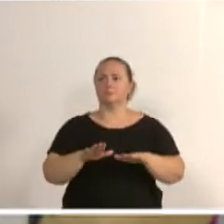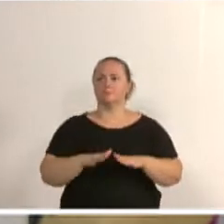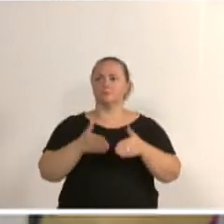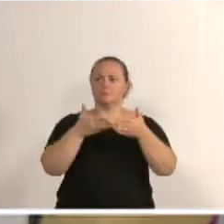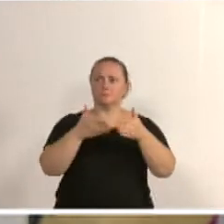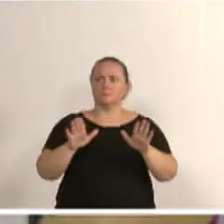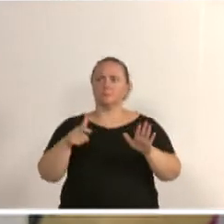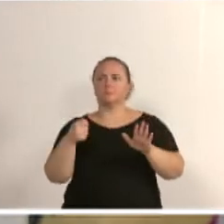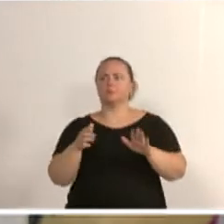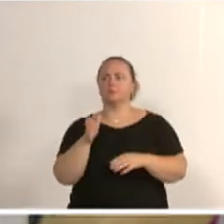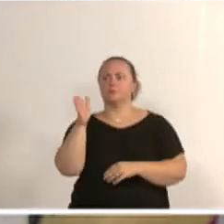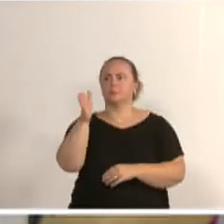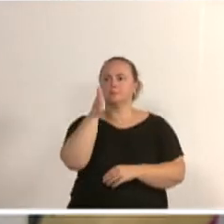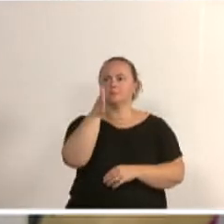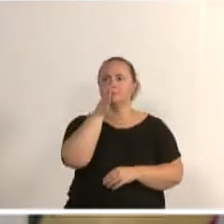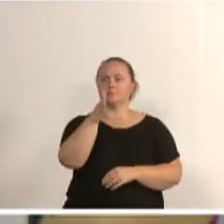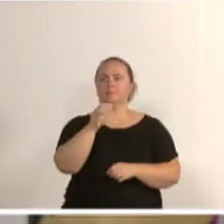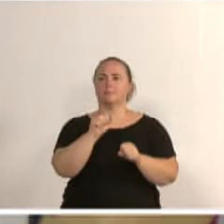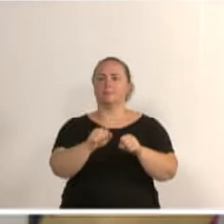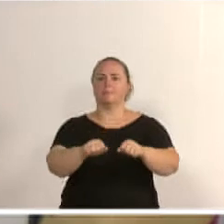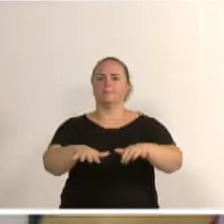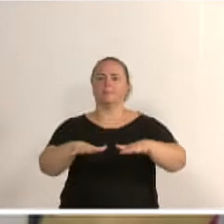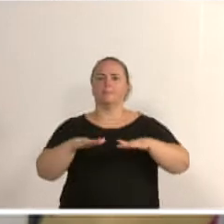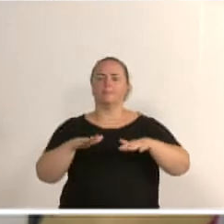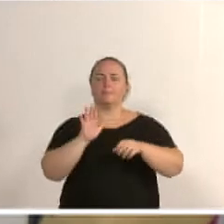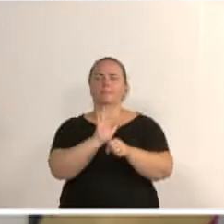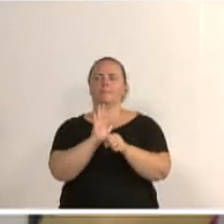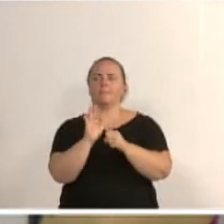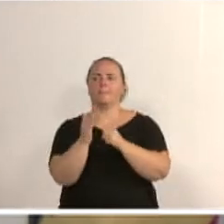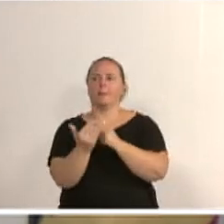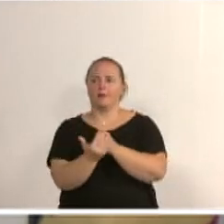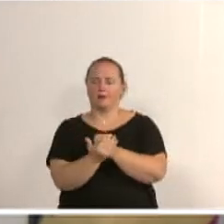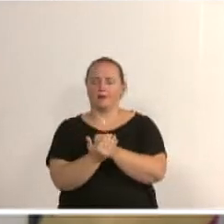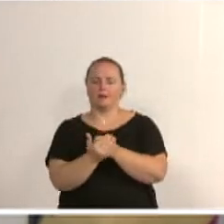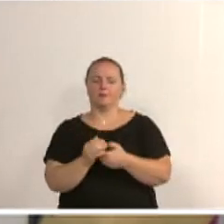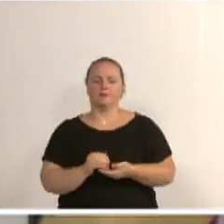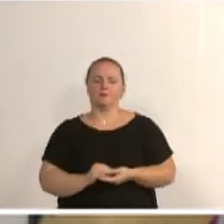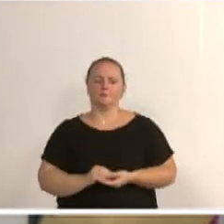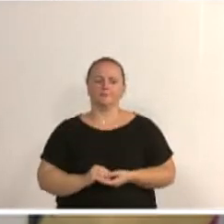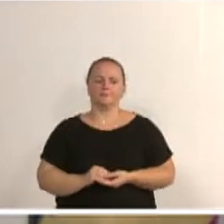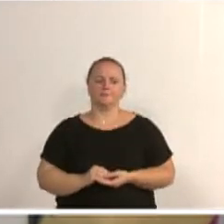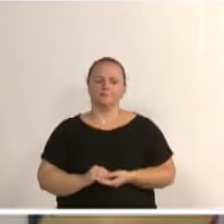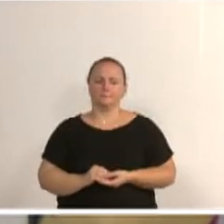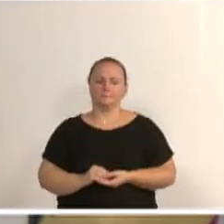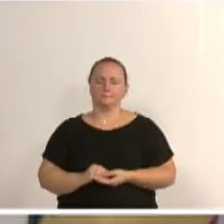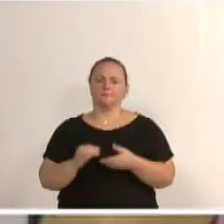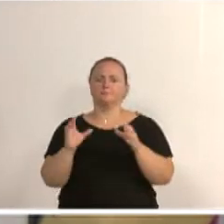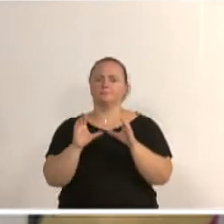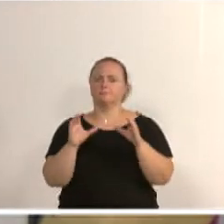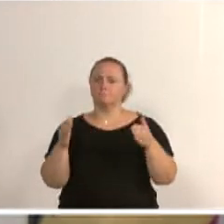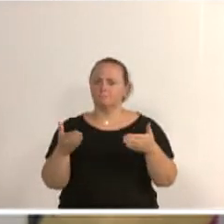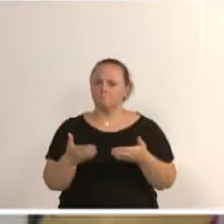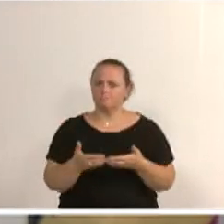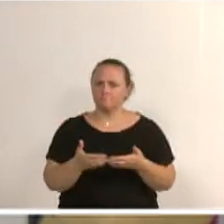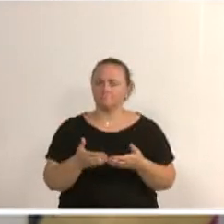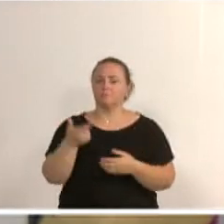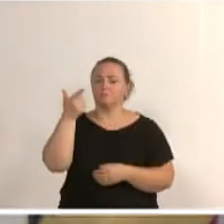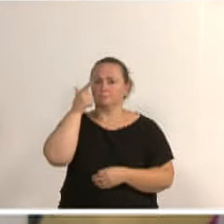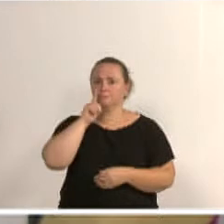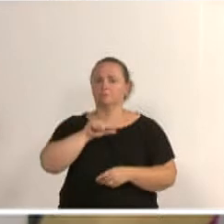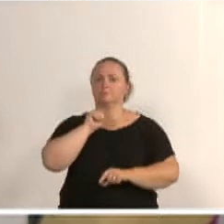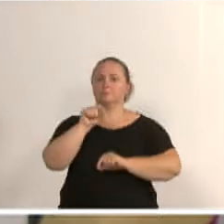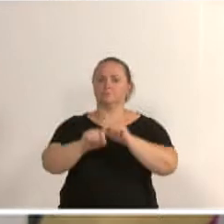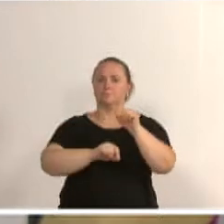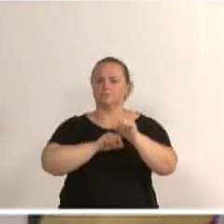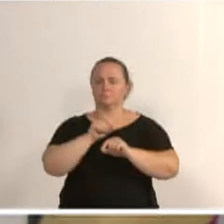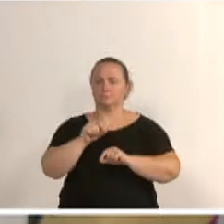ir para os bairros da cidade, nas comunidades, né? Para que a Câmara de